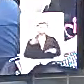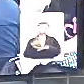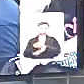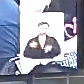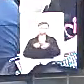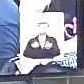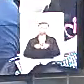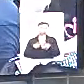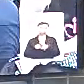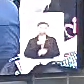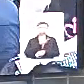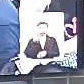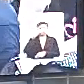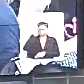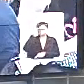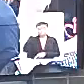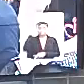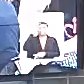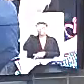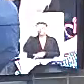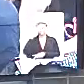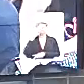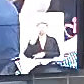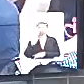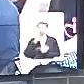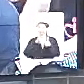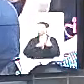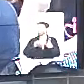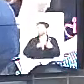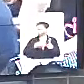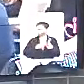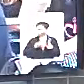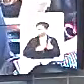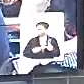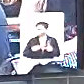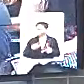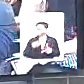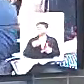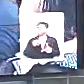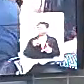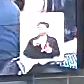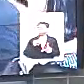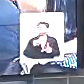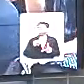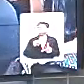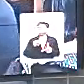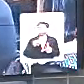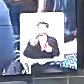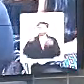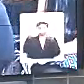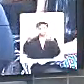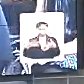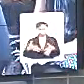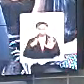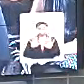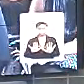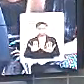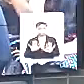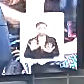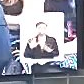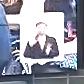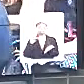sabe o que que é diso reflexia Pois é quem não sabe o que é des reflexia eu vou dar um esclarecimento rápido aqui o que que é é a